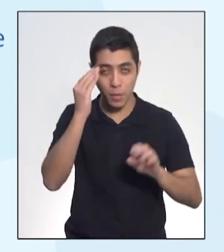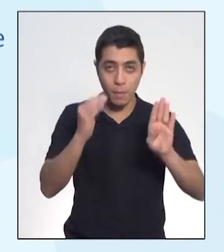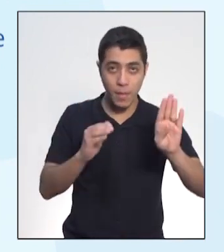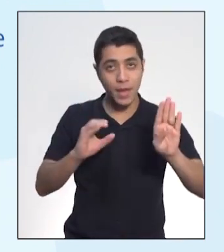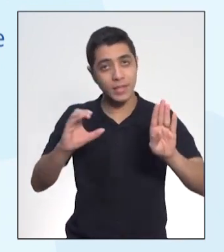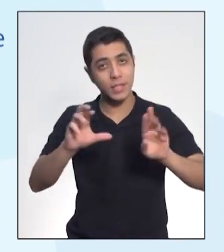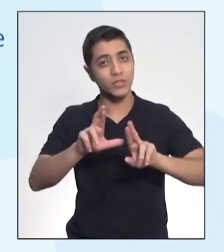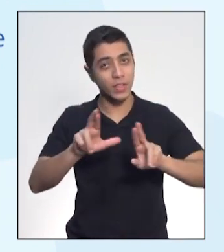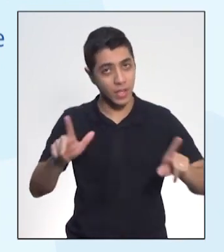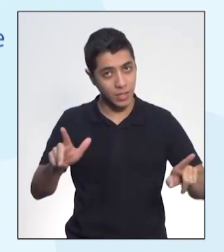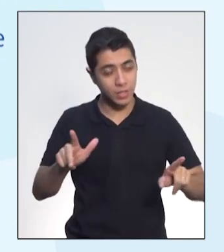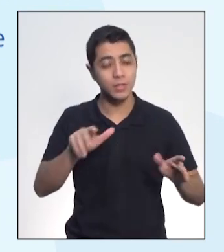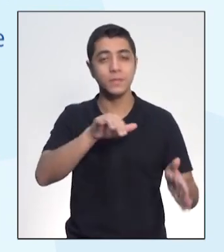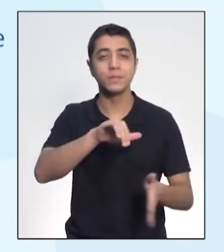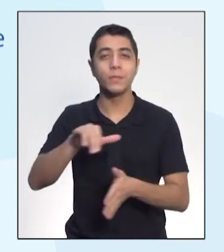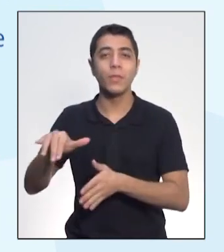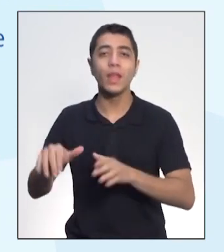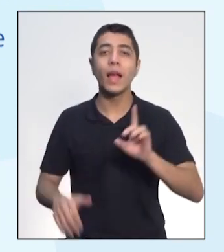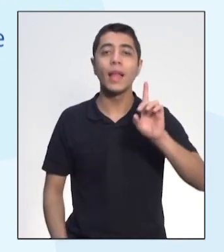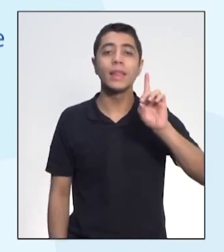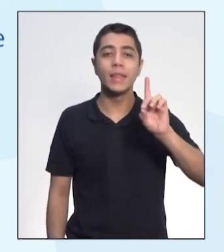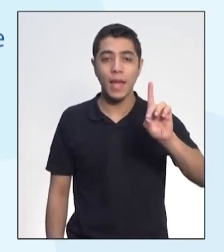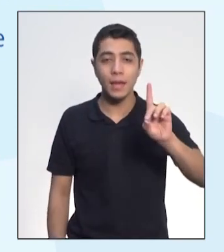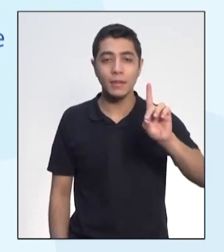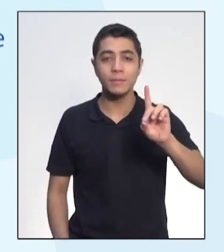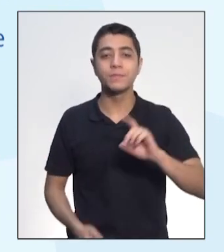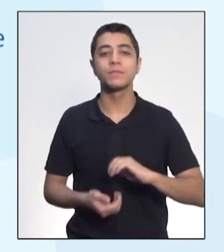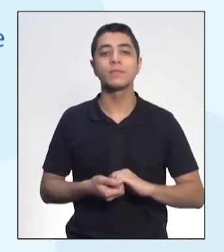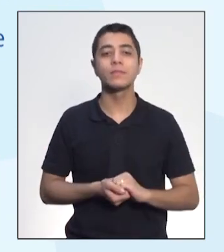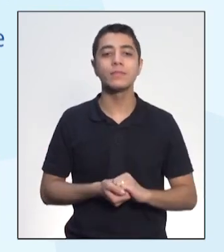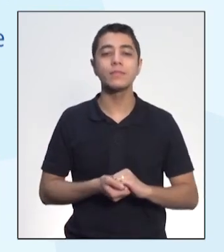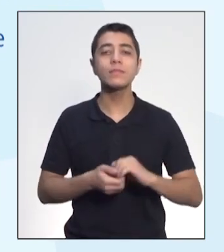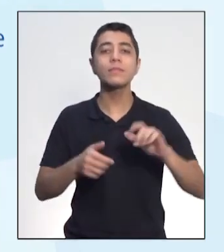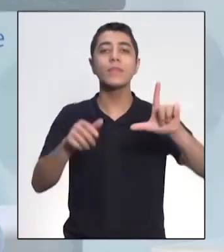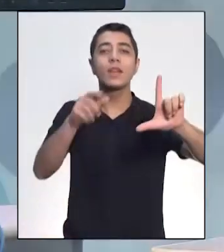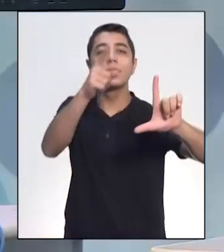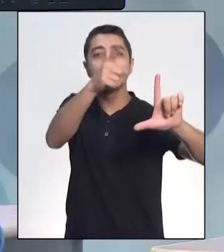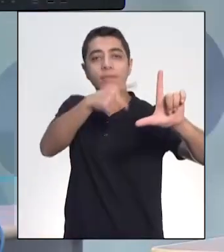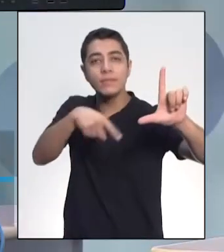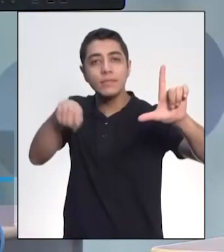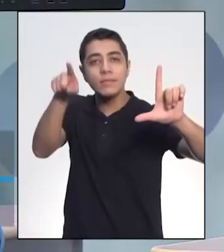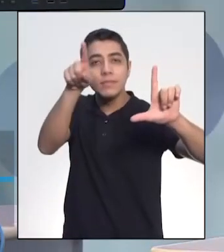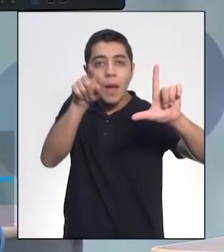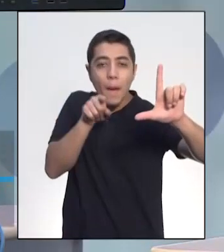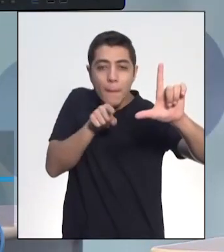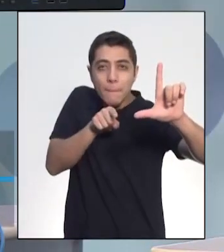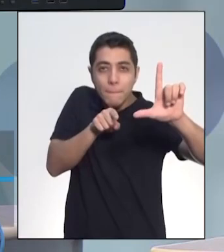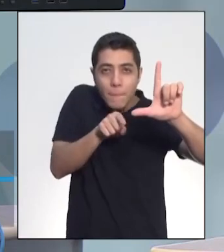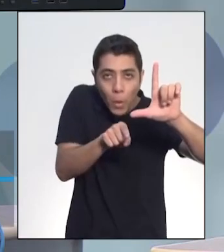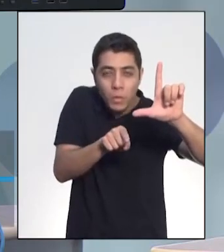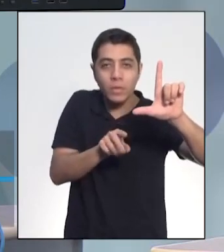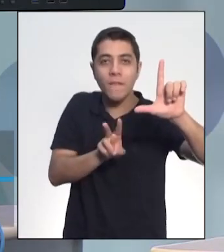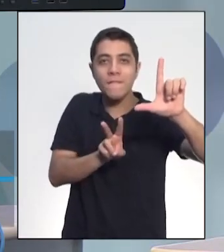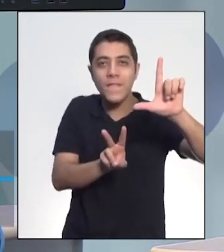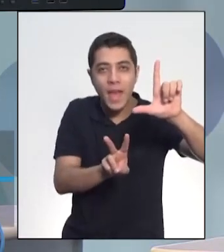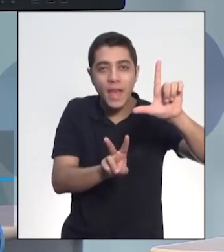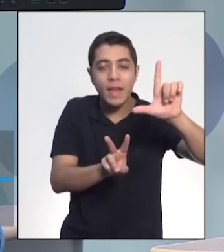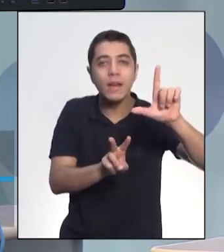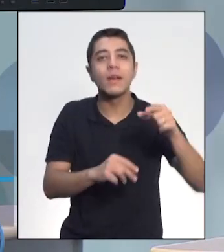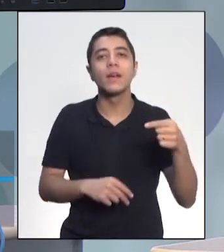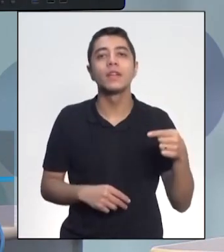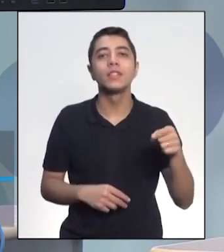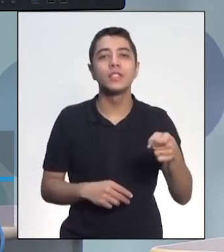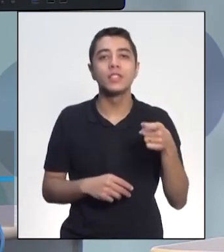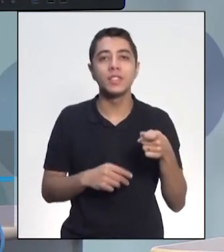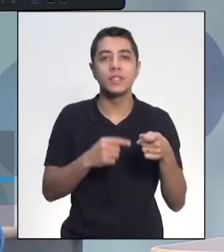observaram, o vértice tem coordenadas 2 no X e -9 no Y. Aí você vai me perguntar, tá bom, professora, eu vi